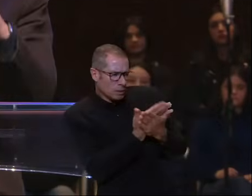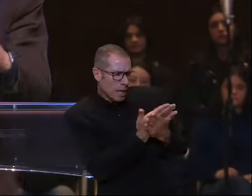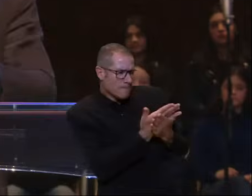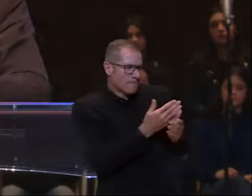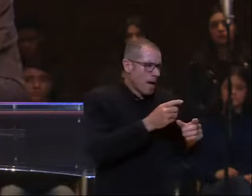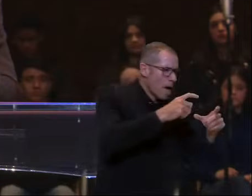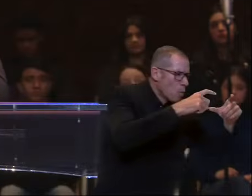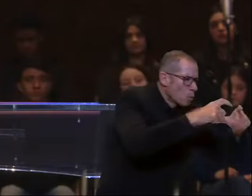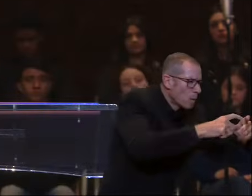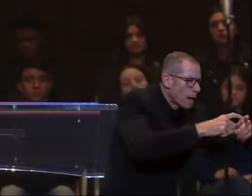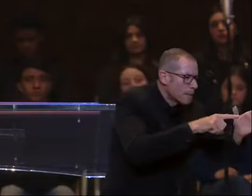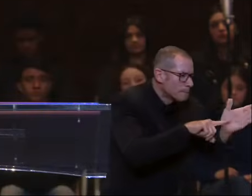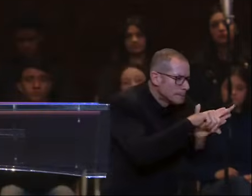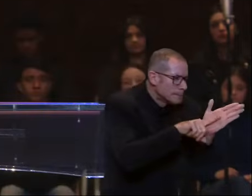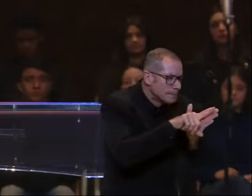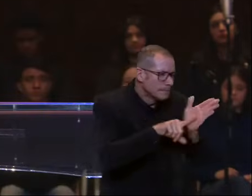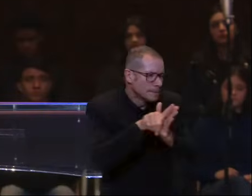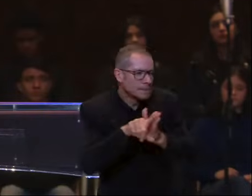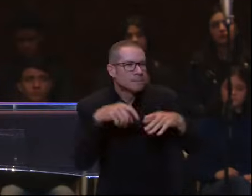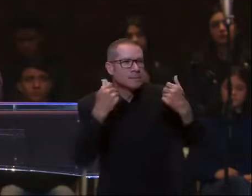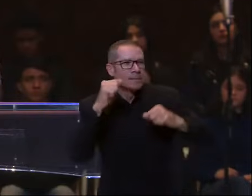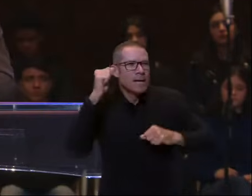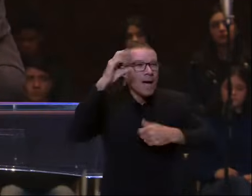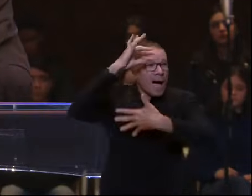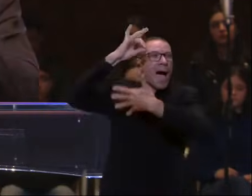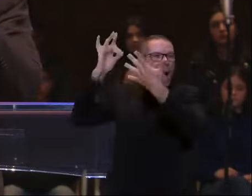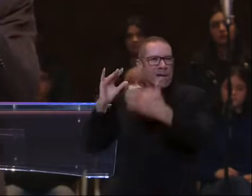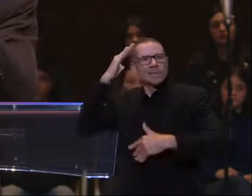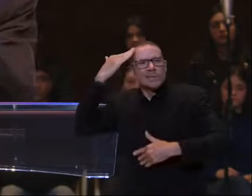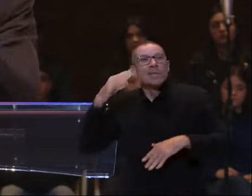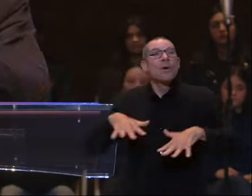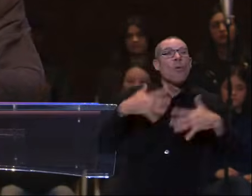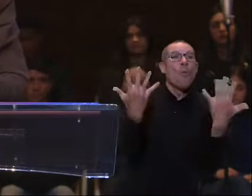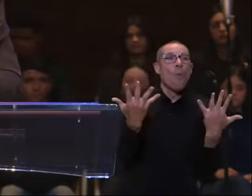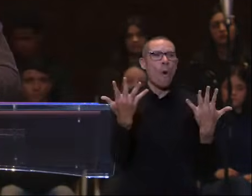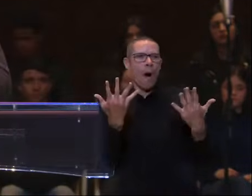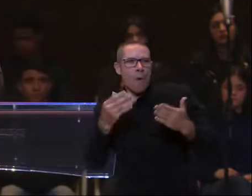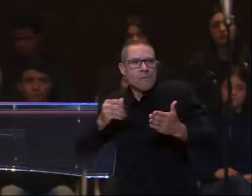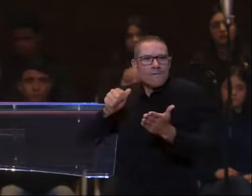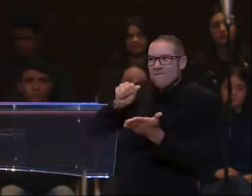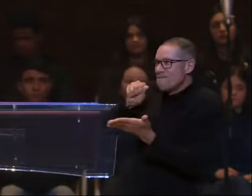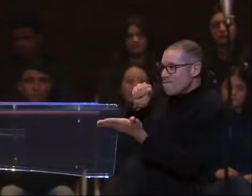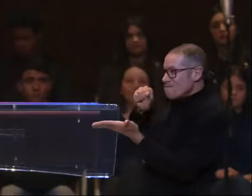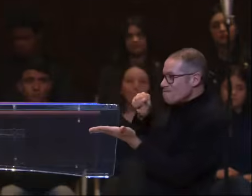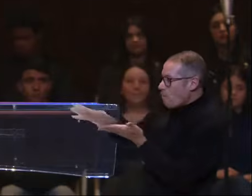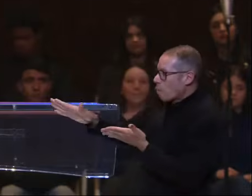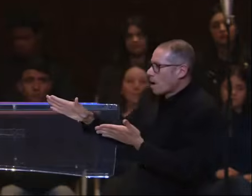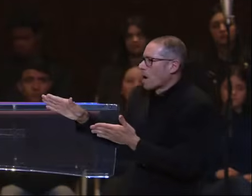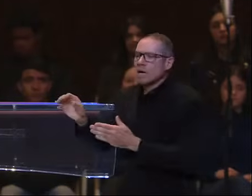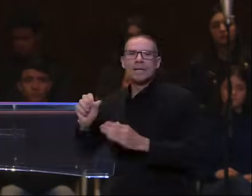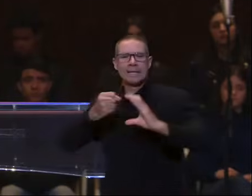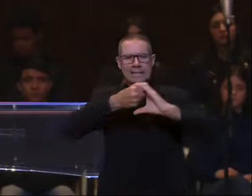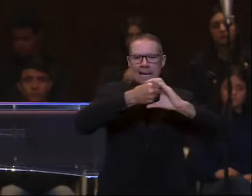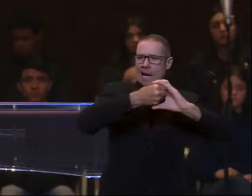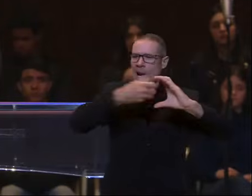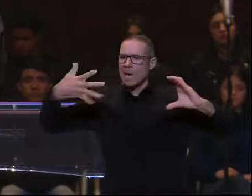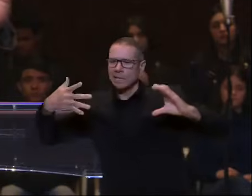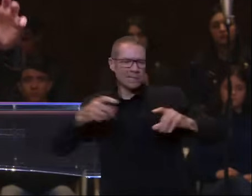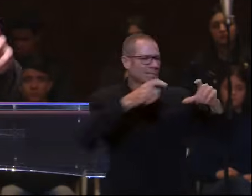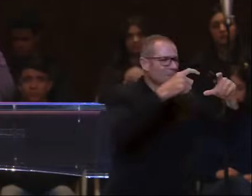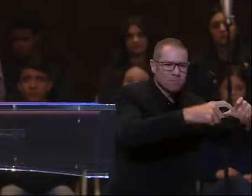minuciosamente o terreno. Eles precisam compreender quais são as rotas de fuga, qual a característica do solo,